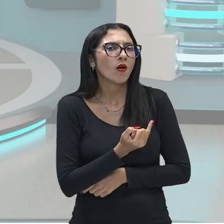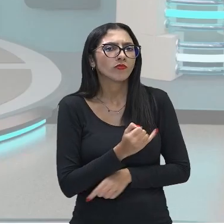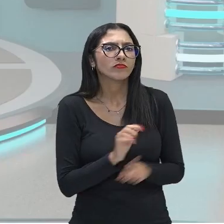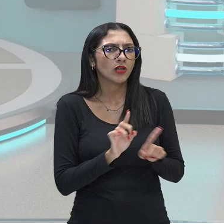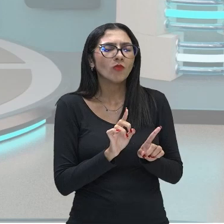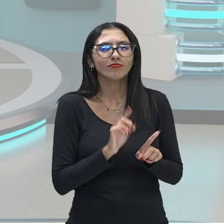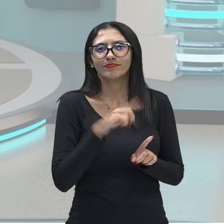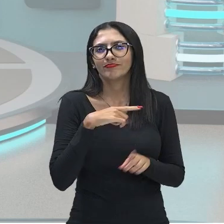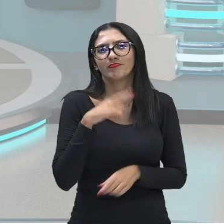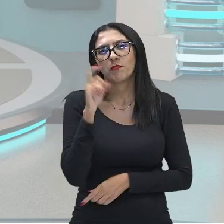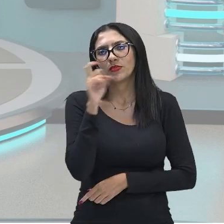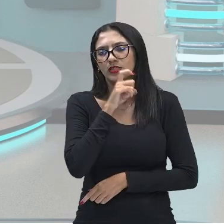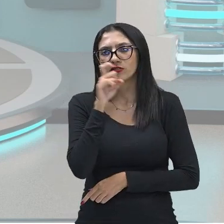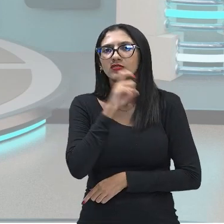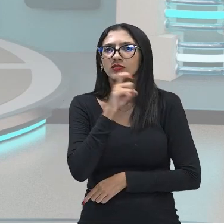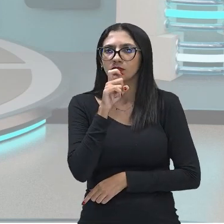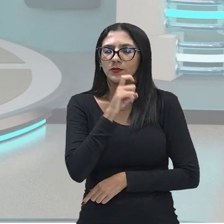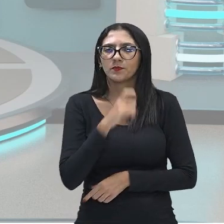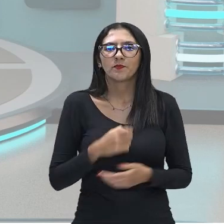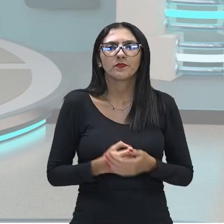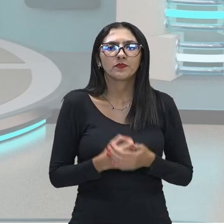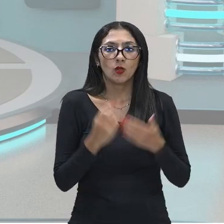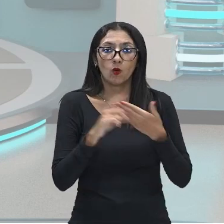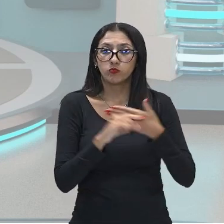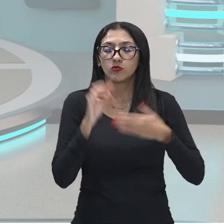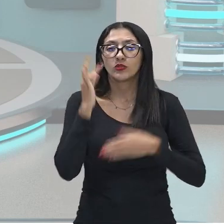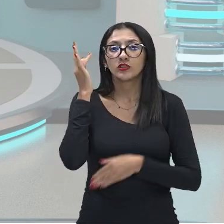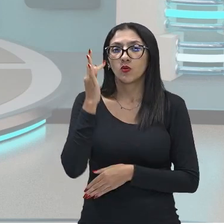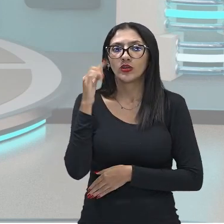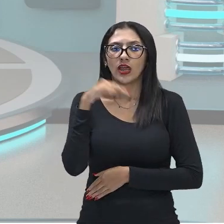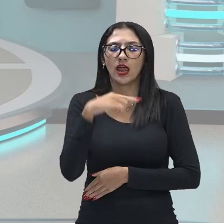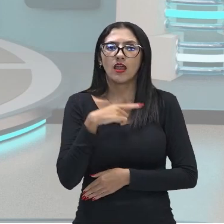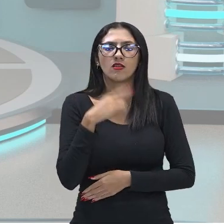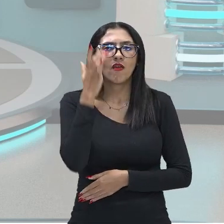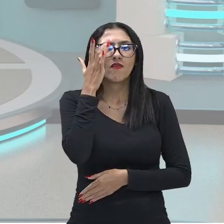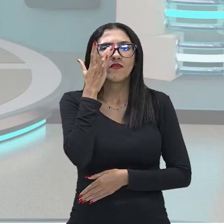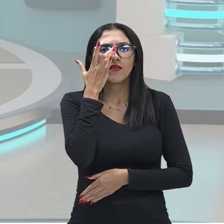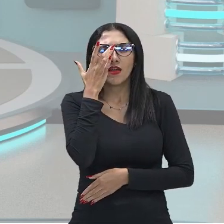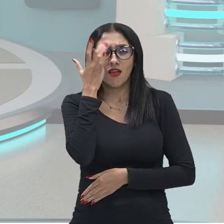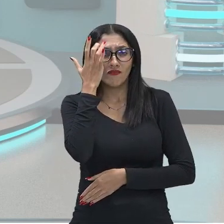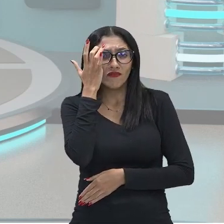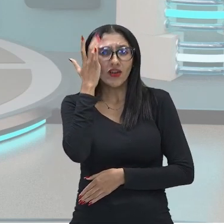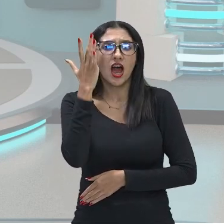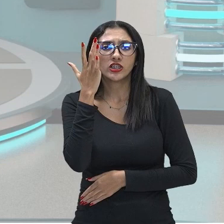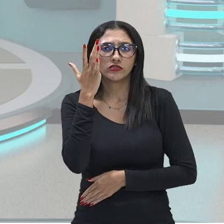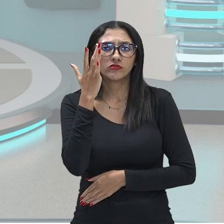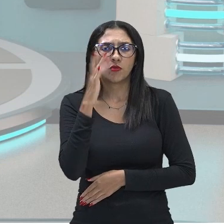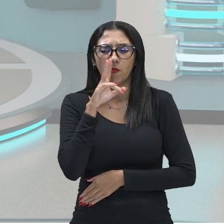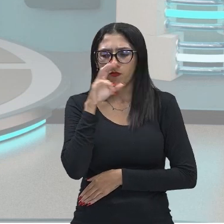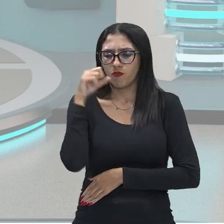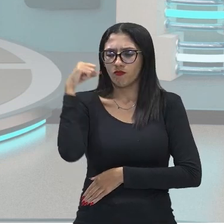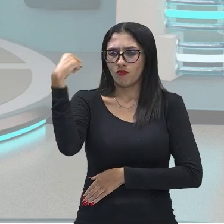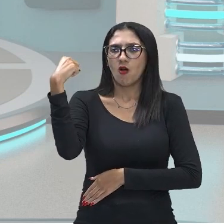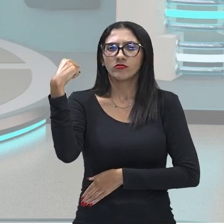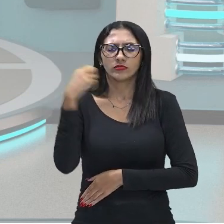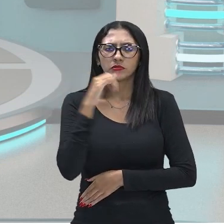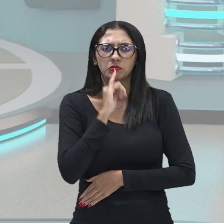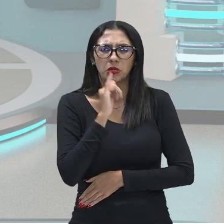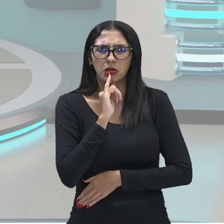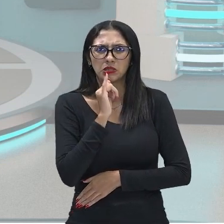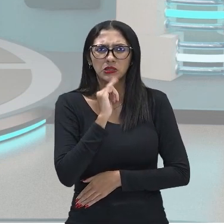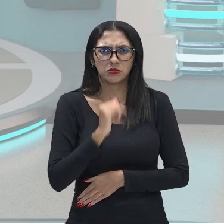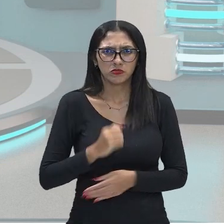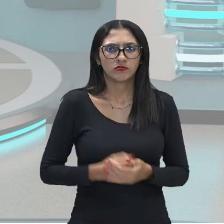a o dado do Sheldon diz pra gente que ele tem facilidade de ganhar massa muscular não é que a gordura vai ser